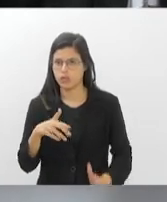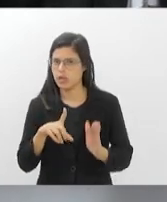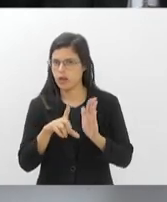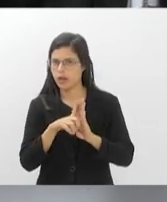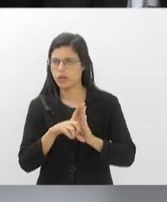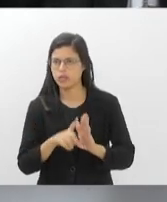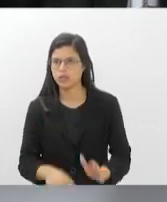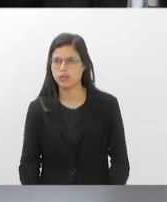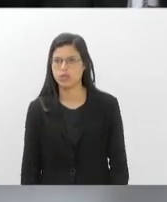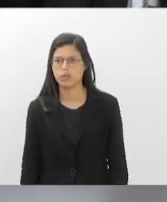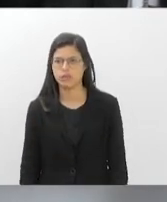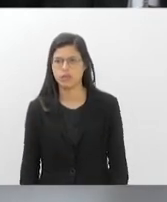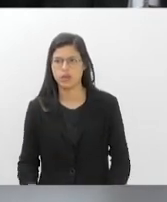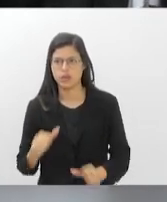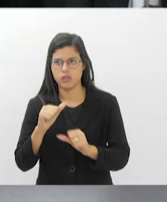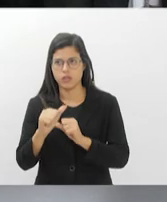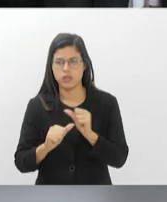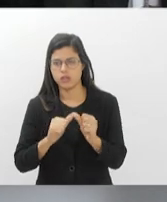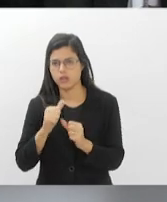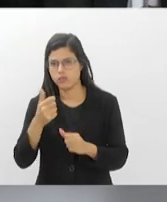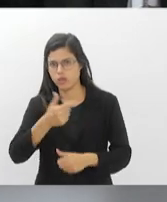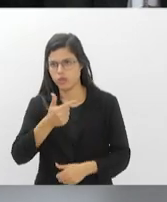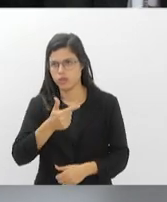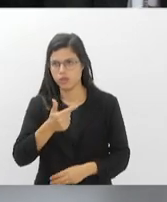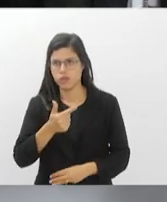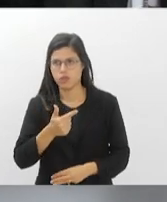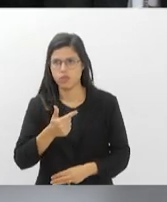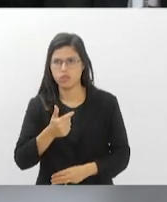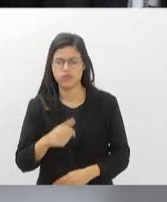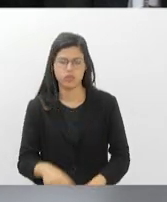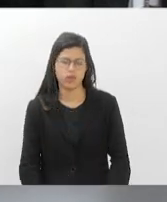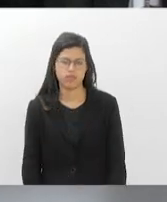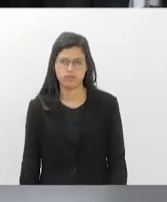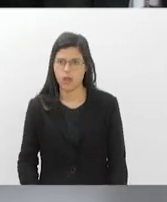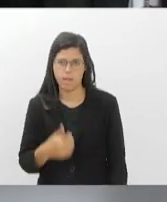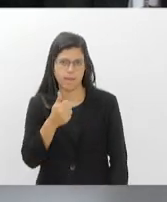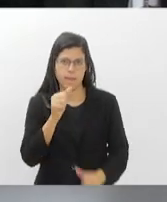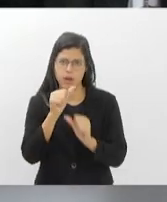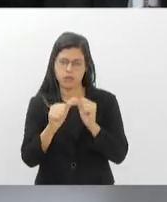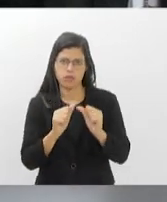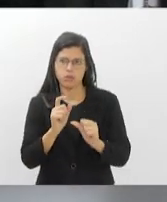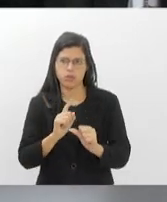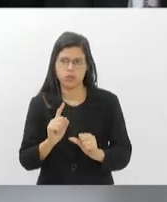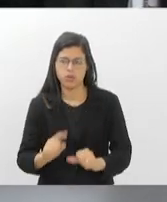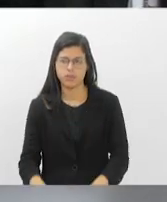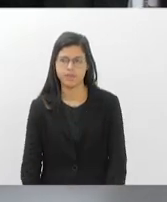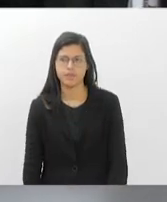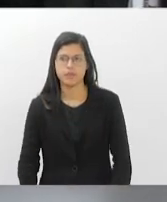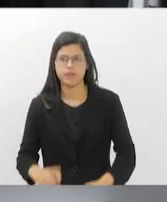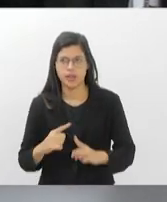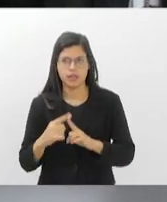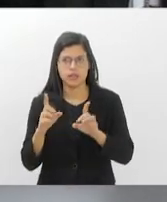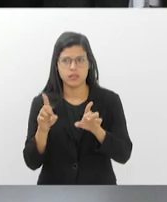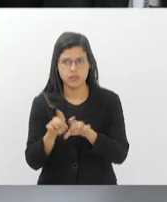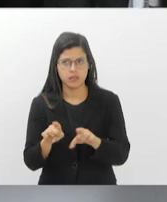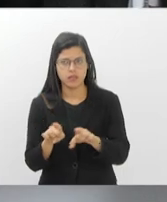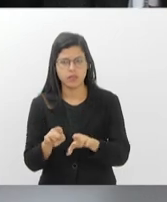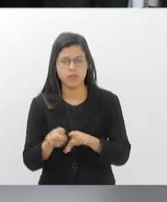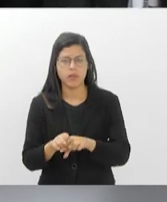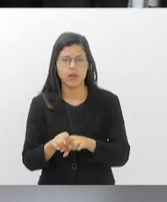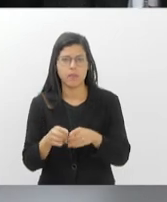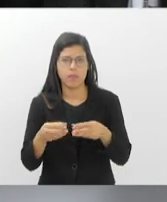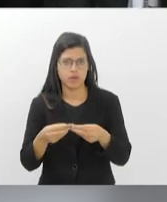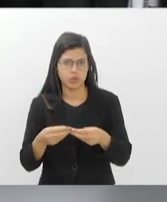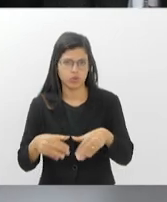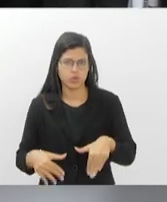A gente alterou a segunda. Alterou a segunda. Não, alterou a 7.923. Mas ela também, salvo melhor juízo, está